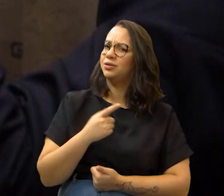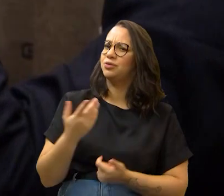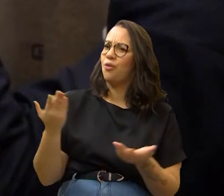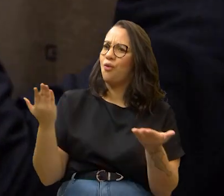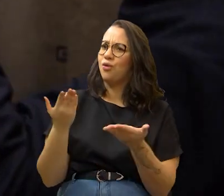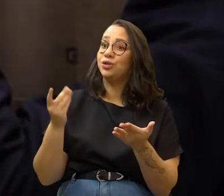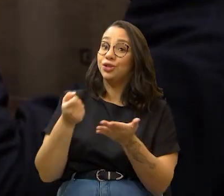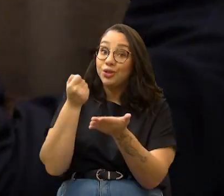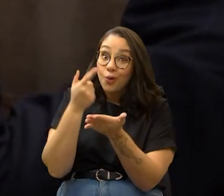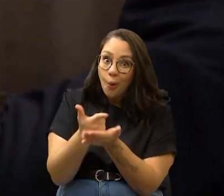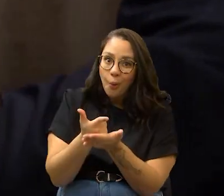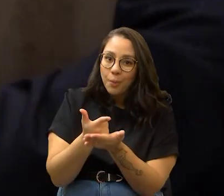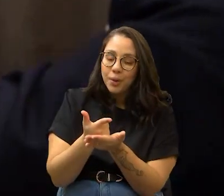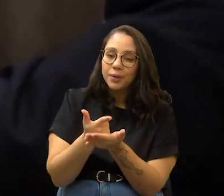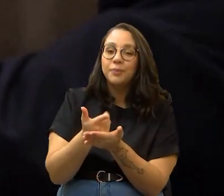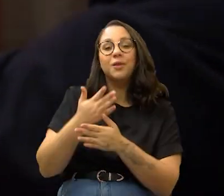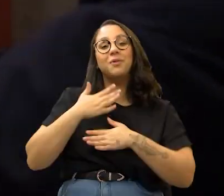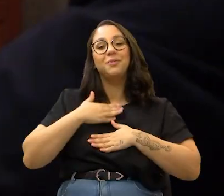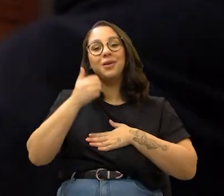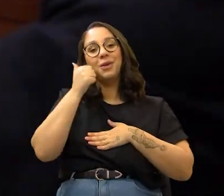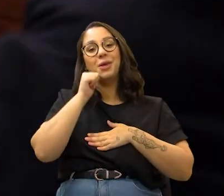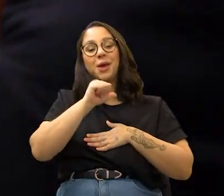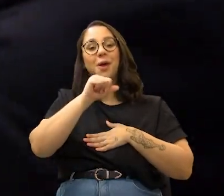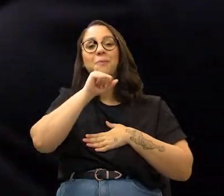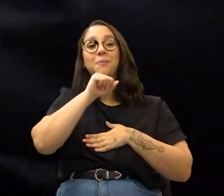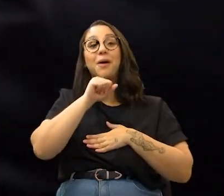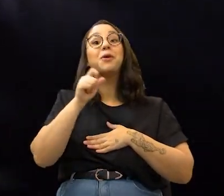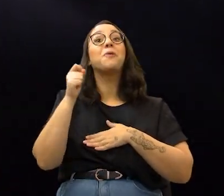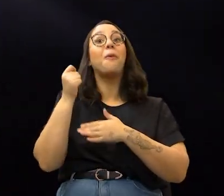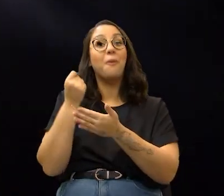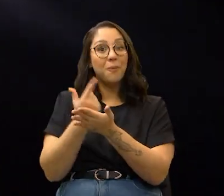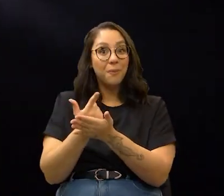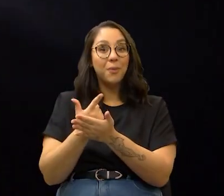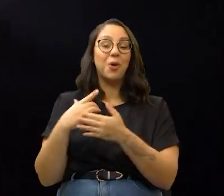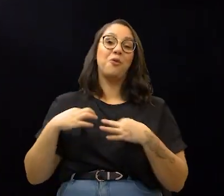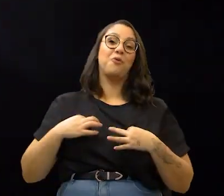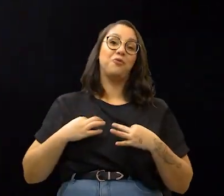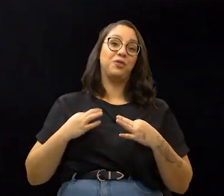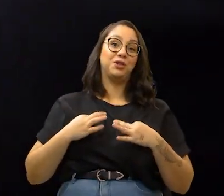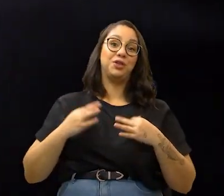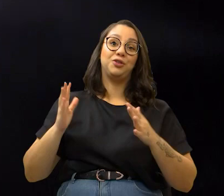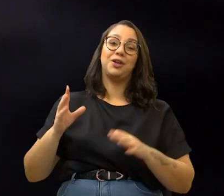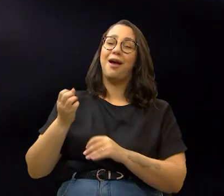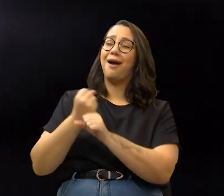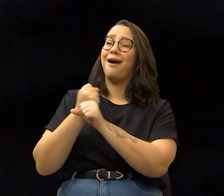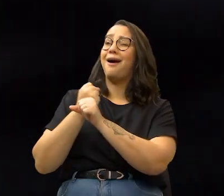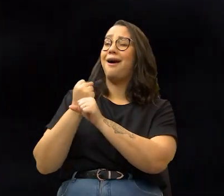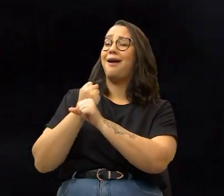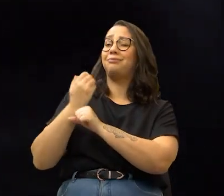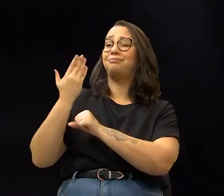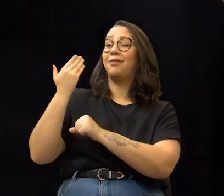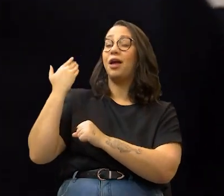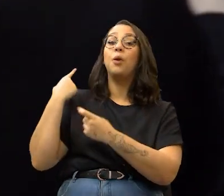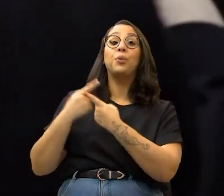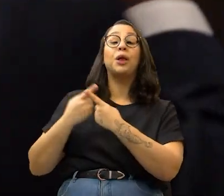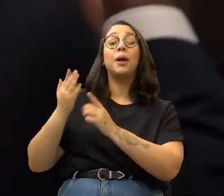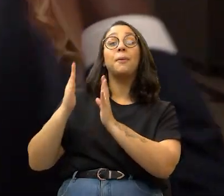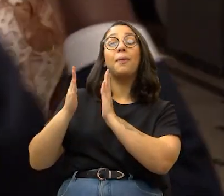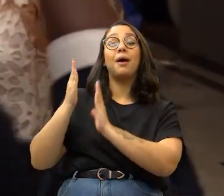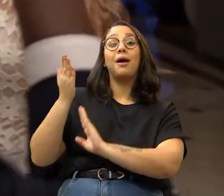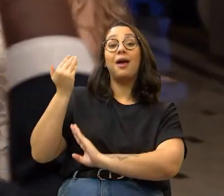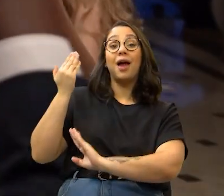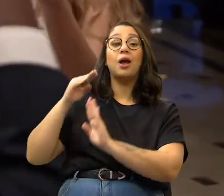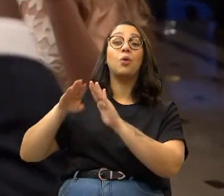pessoas que comprem realmente. A minha mãe foi uma das pessoas que comprou o vestido, mas isso há muitos anos atrás,